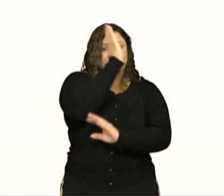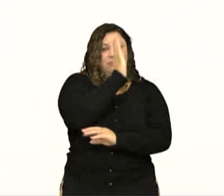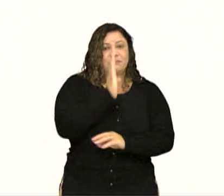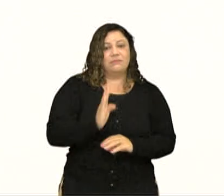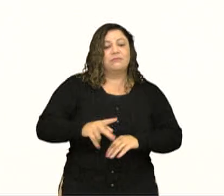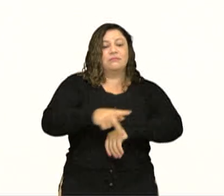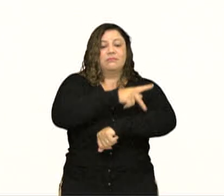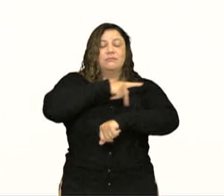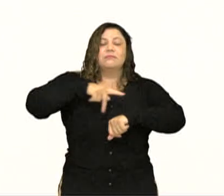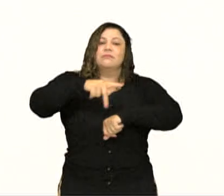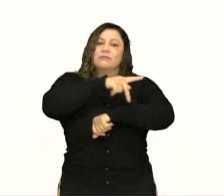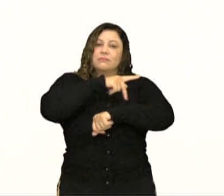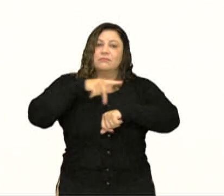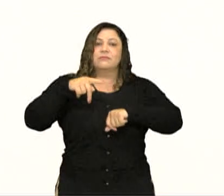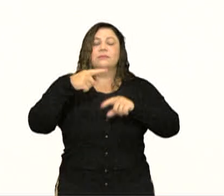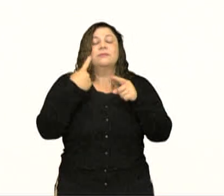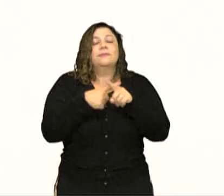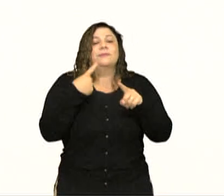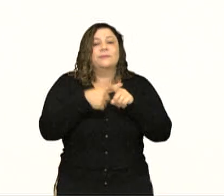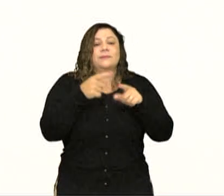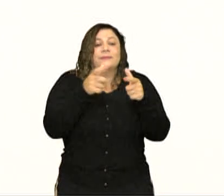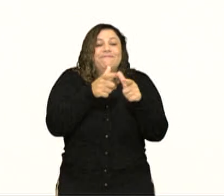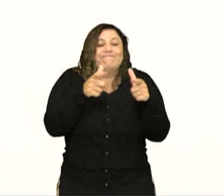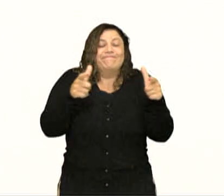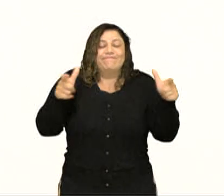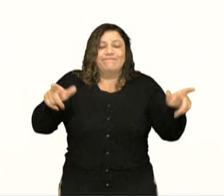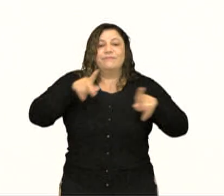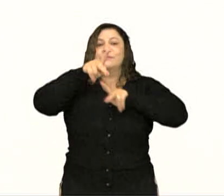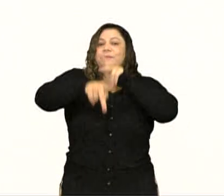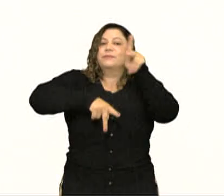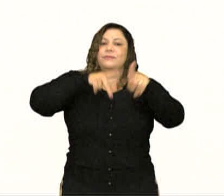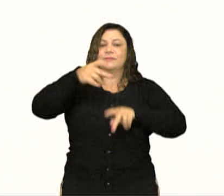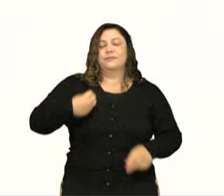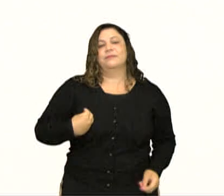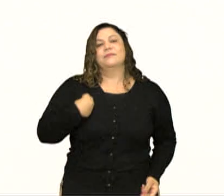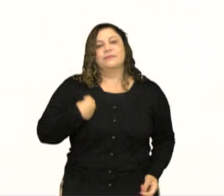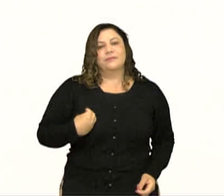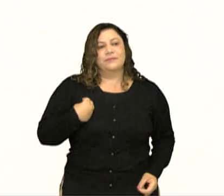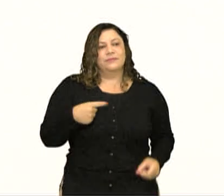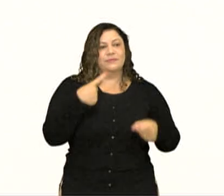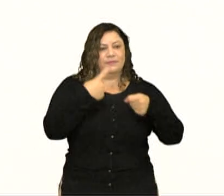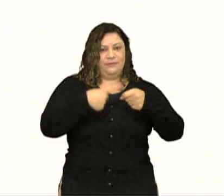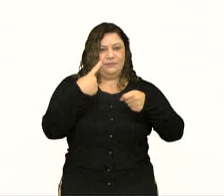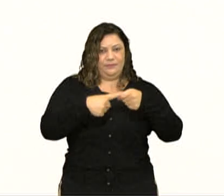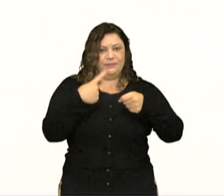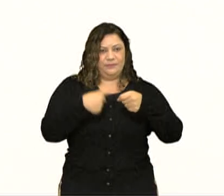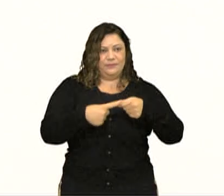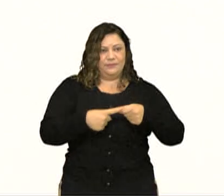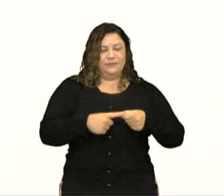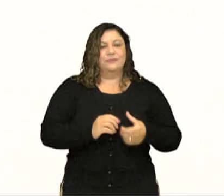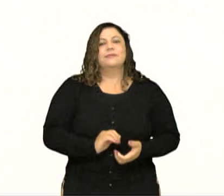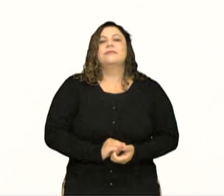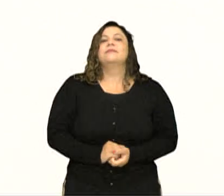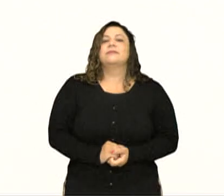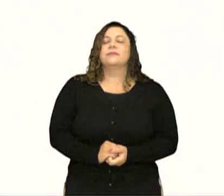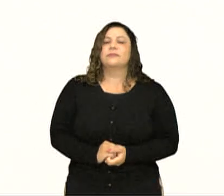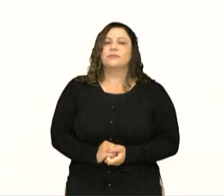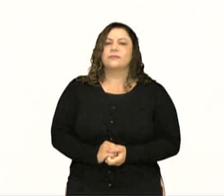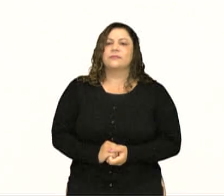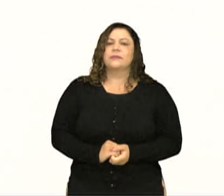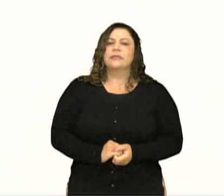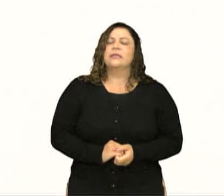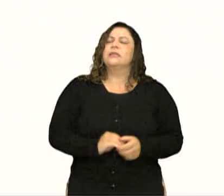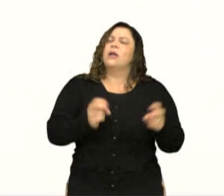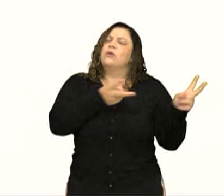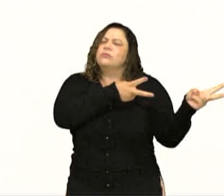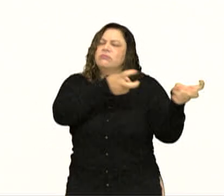país urbano, porque a maior parte da população vive em cidades, tá? A urbanização é um fenômeno observado em todo o